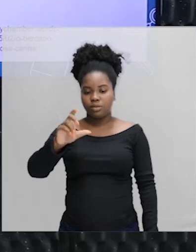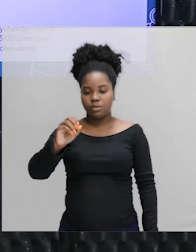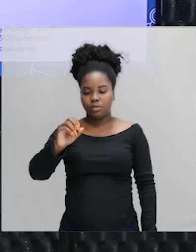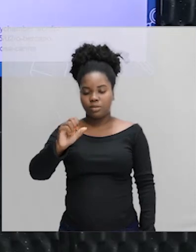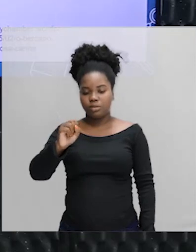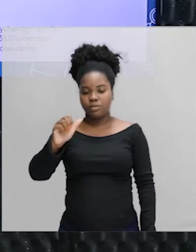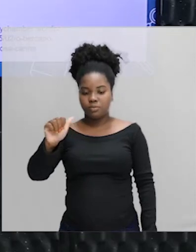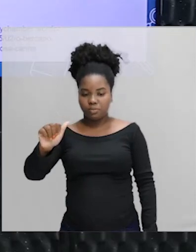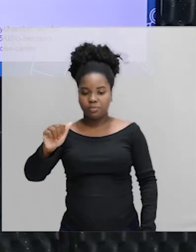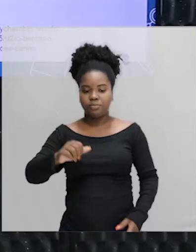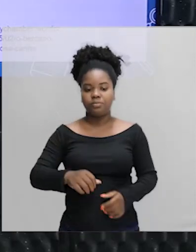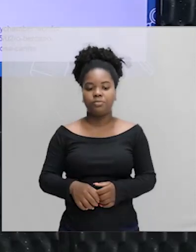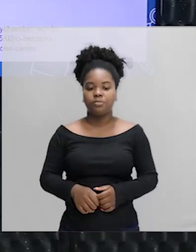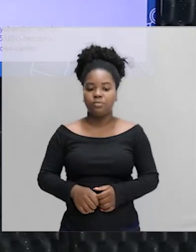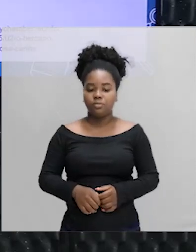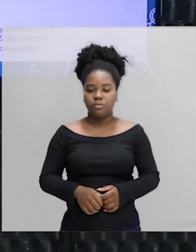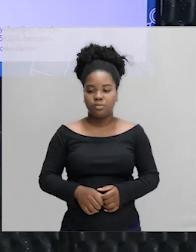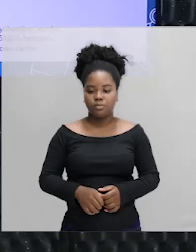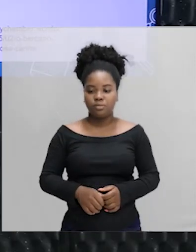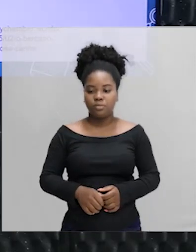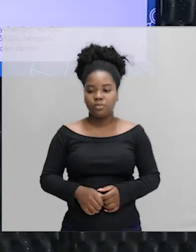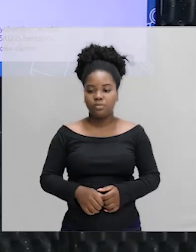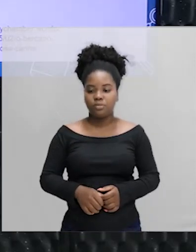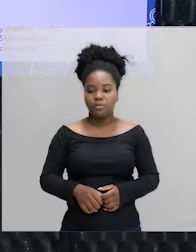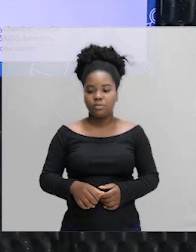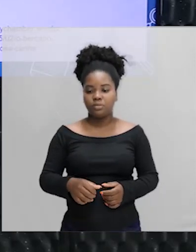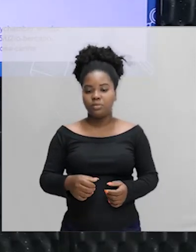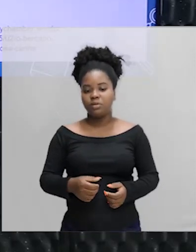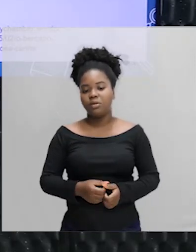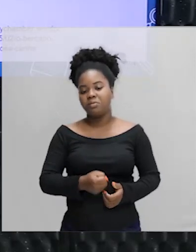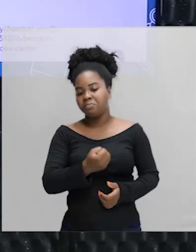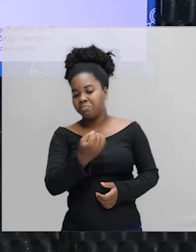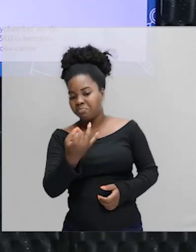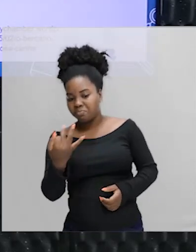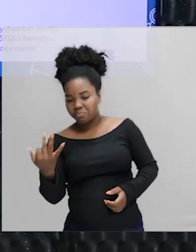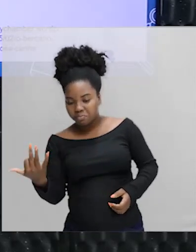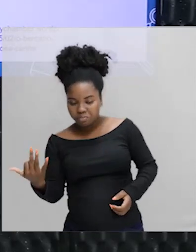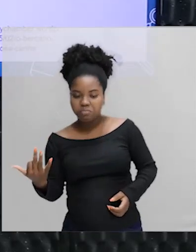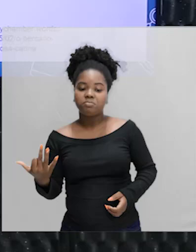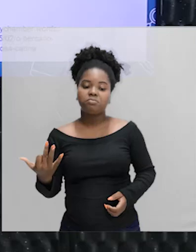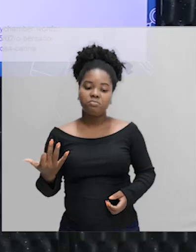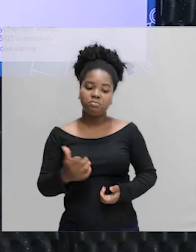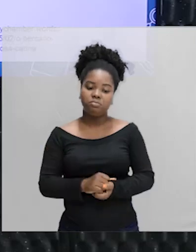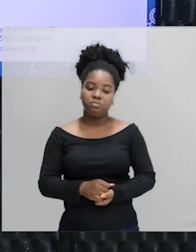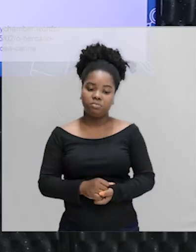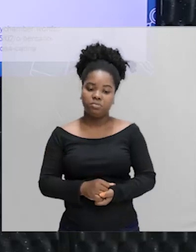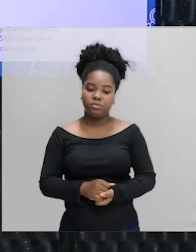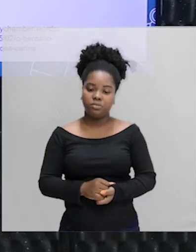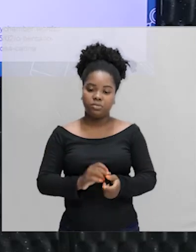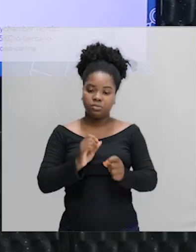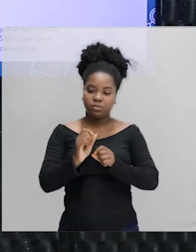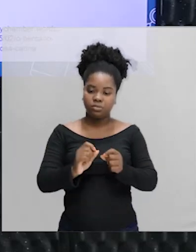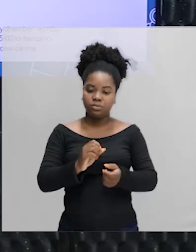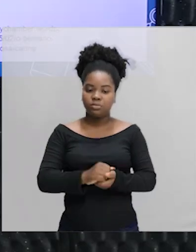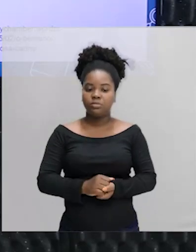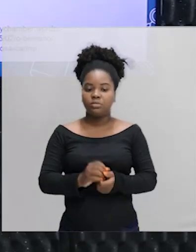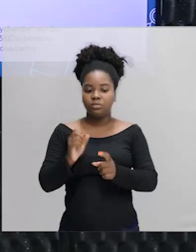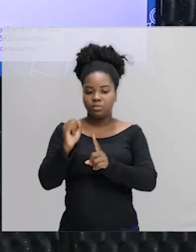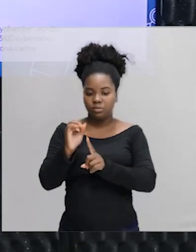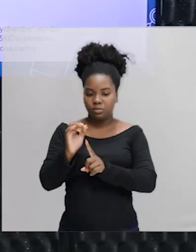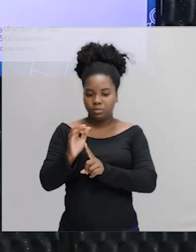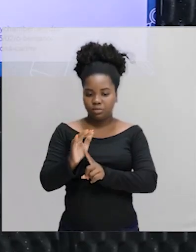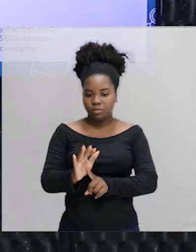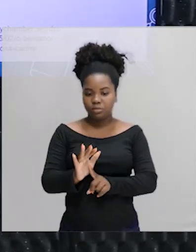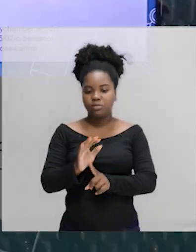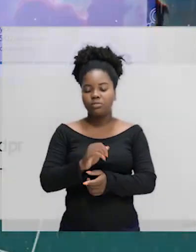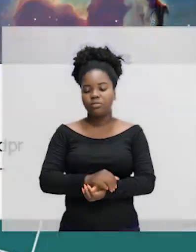onde são criadas as estrelas. Então tem uma grande quantidade, né, uma grande concentração aqui de gás,